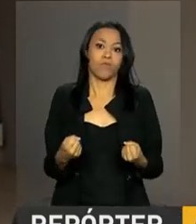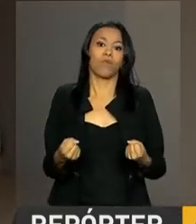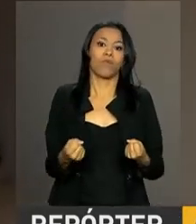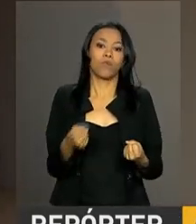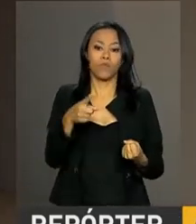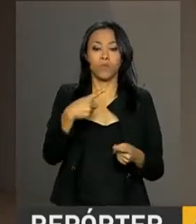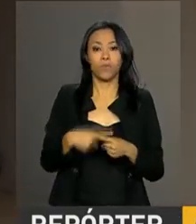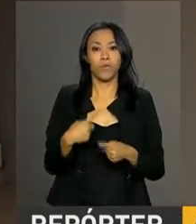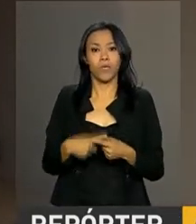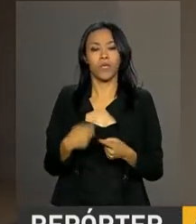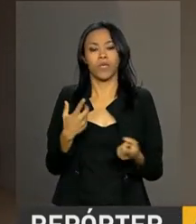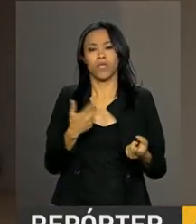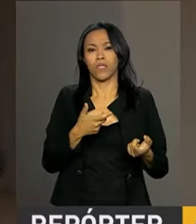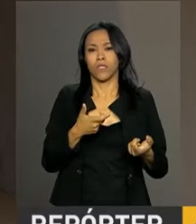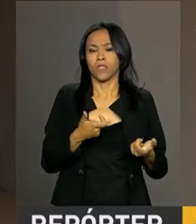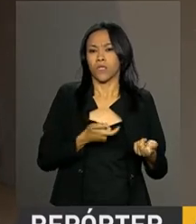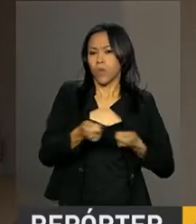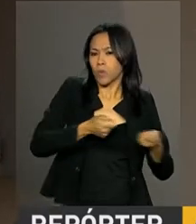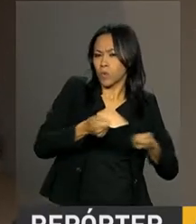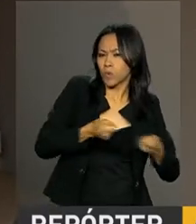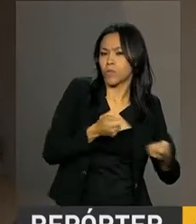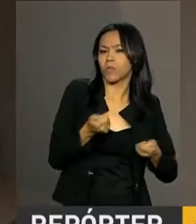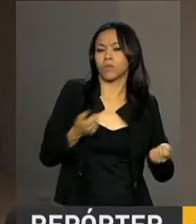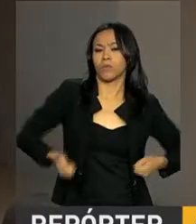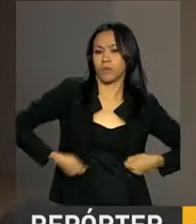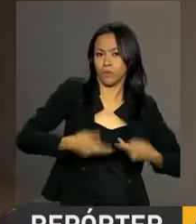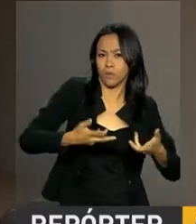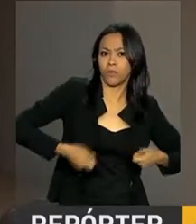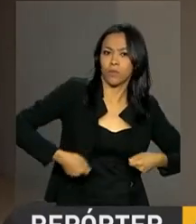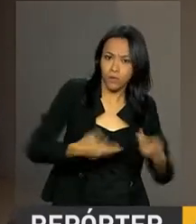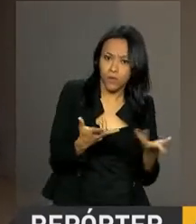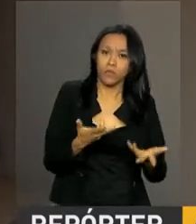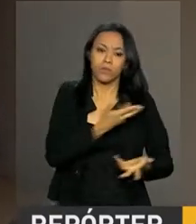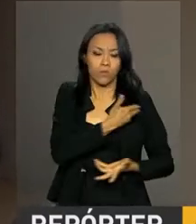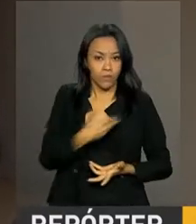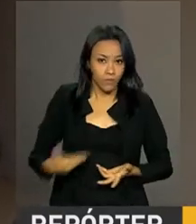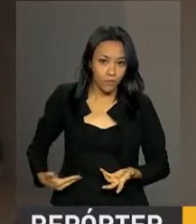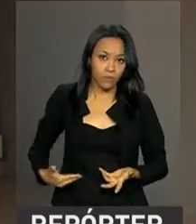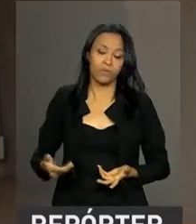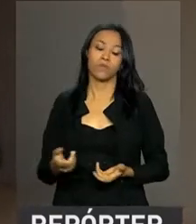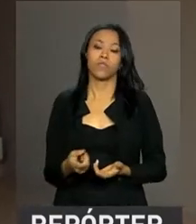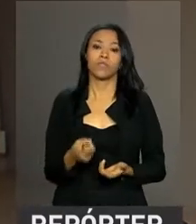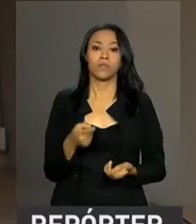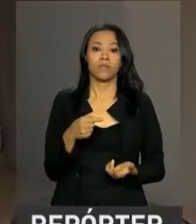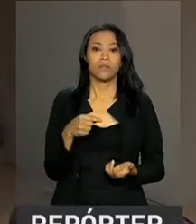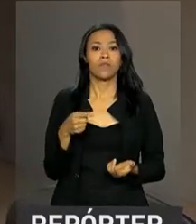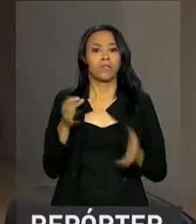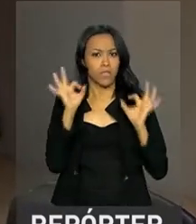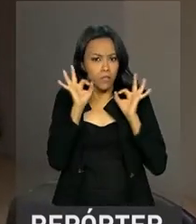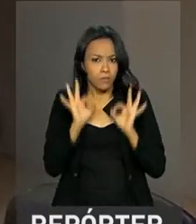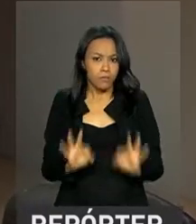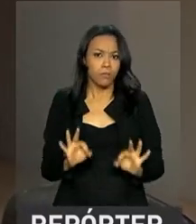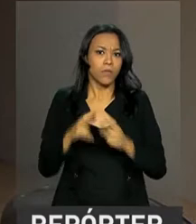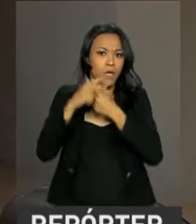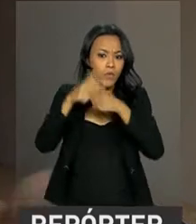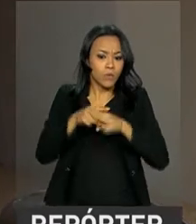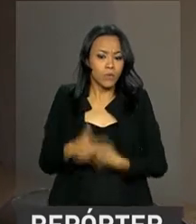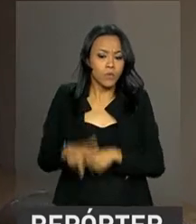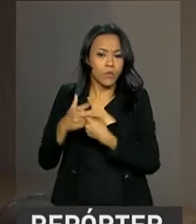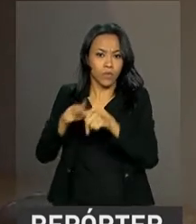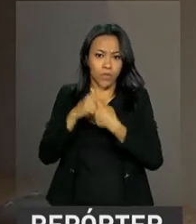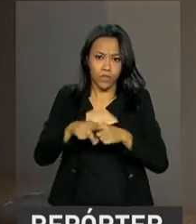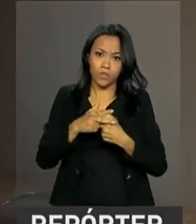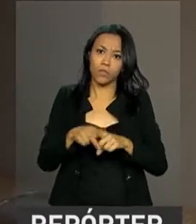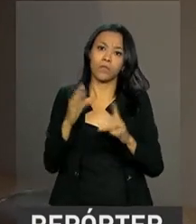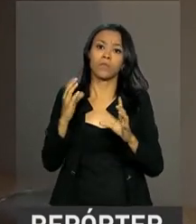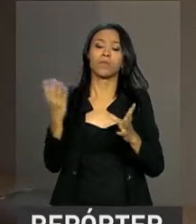austeridade fiscal, de medidas que venham ajudar a compor um quadro gradual, mais efetivo de ajuste das contas públicas nos